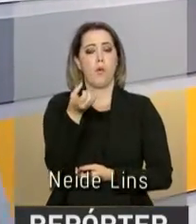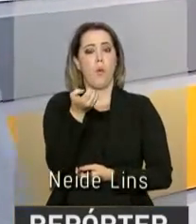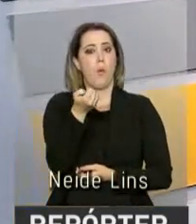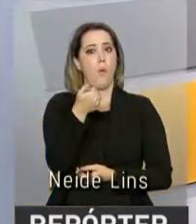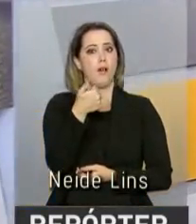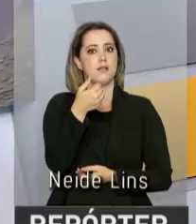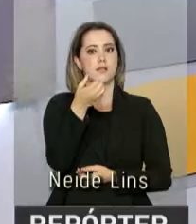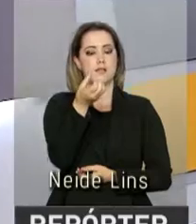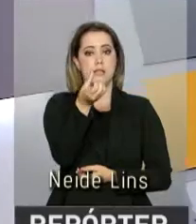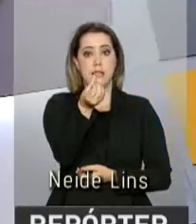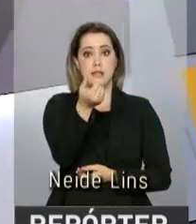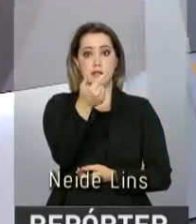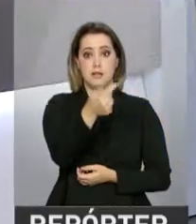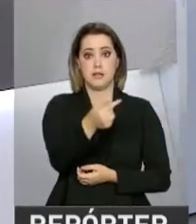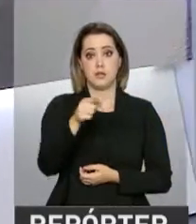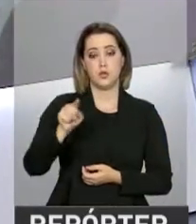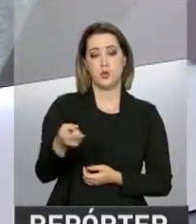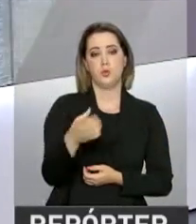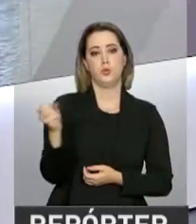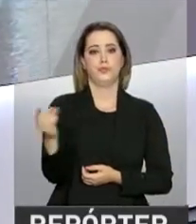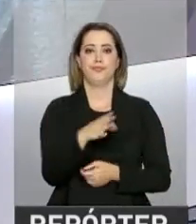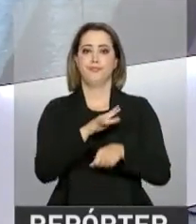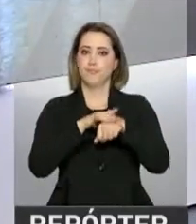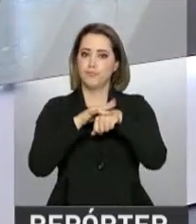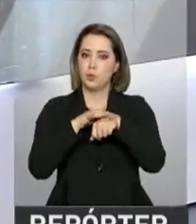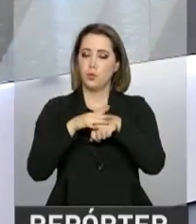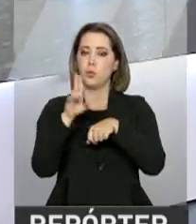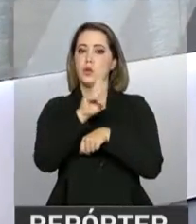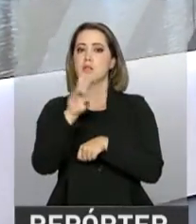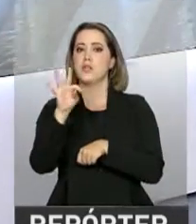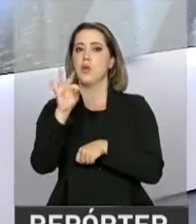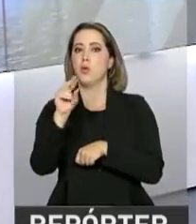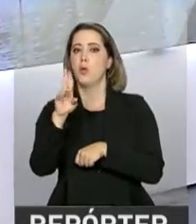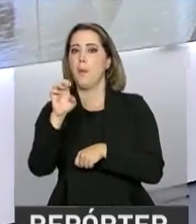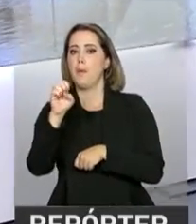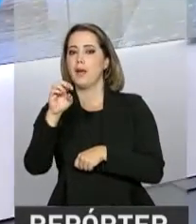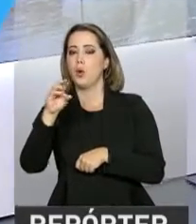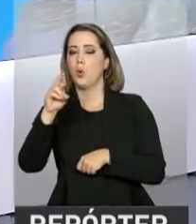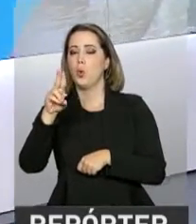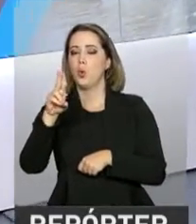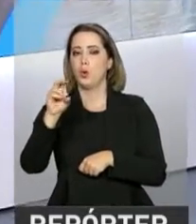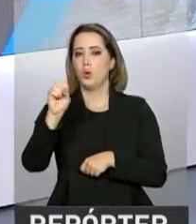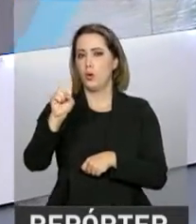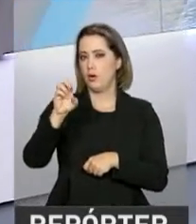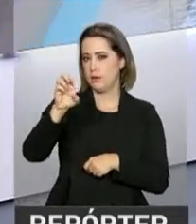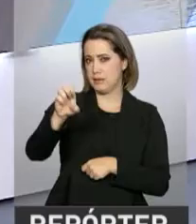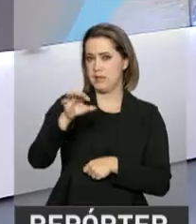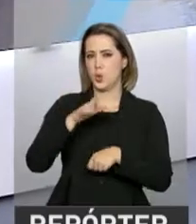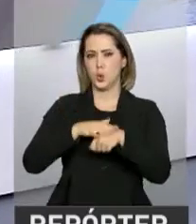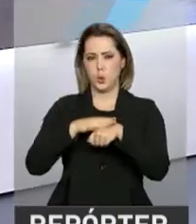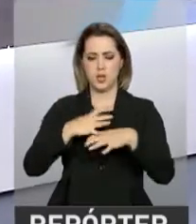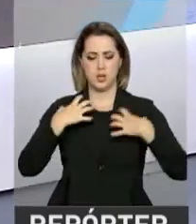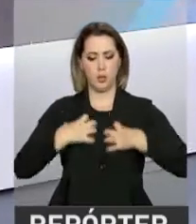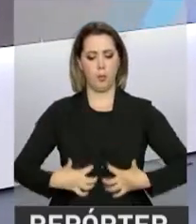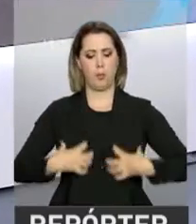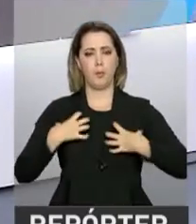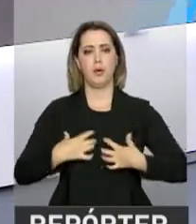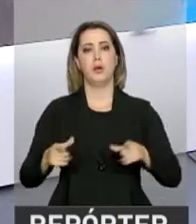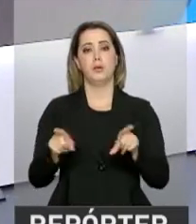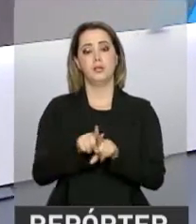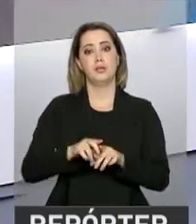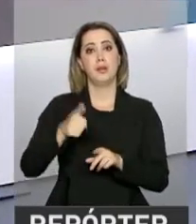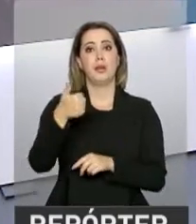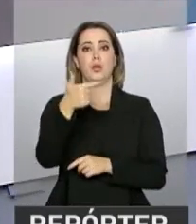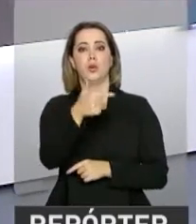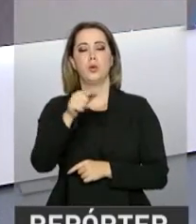67 mil casos novos de tuberculose e 12.800 casos de retratamento, ou seja, de pessoas que abandonaram